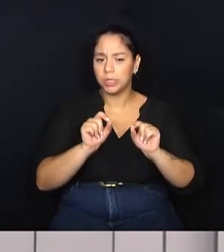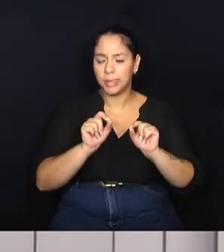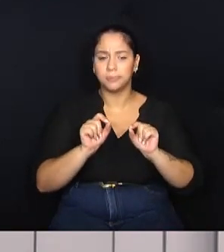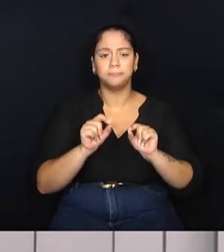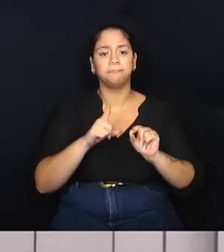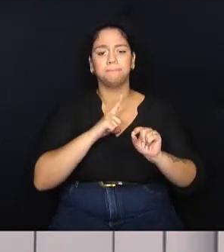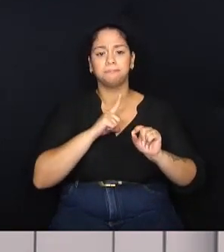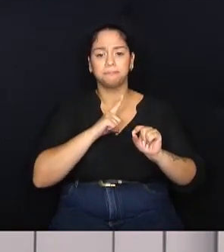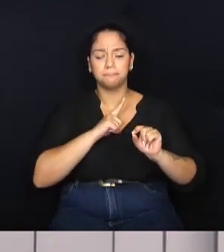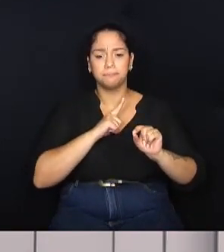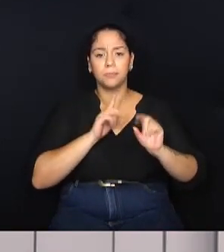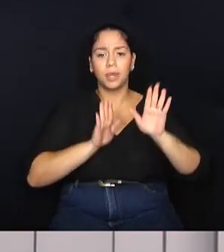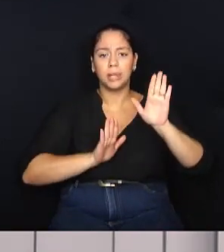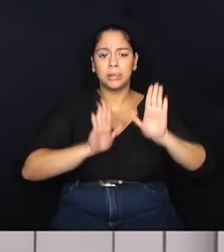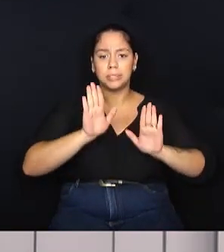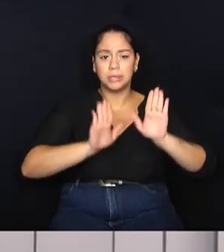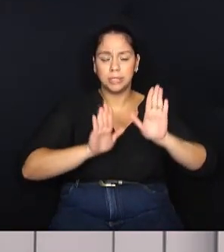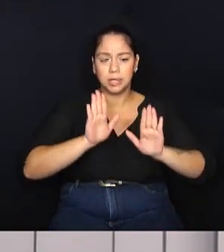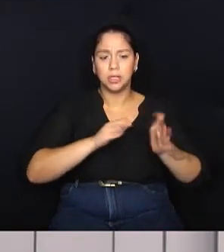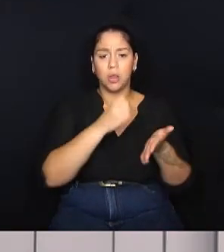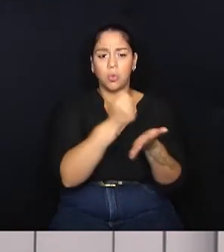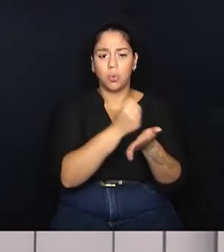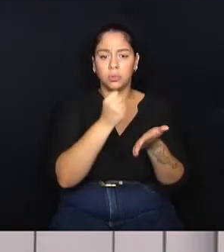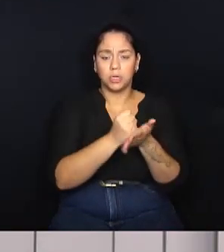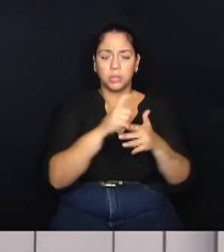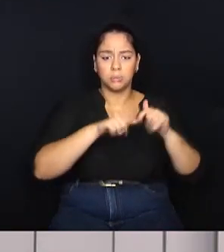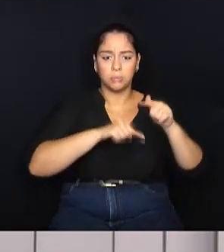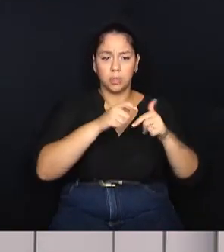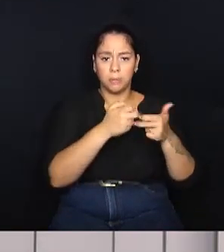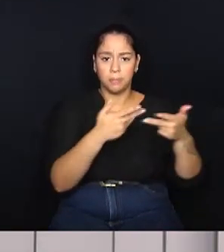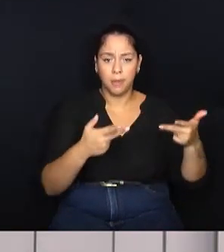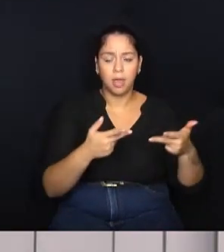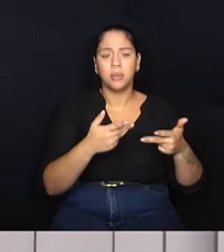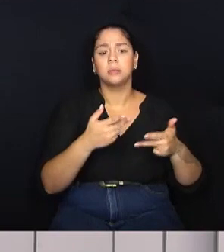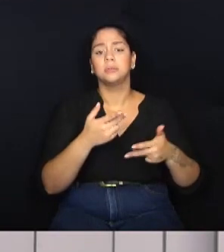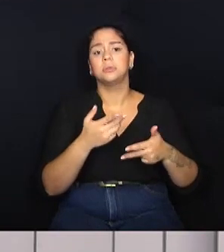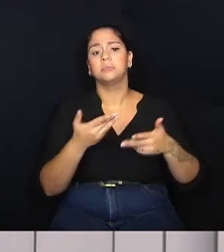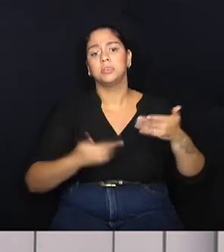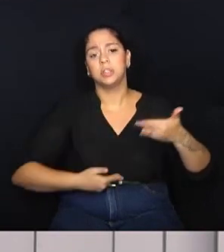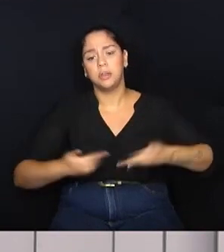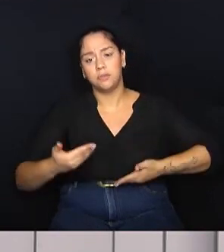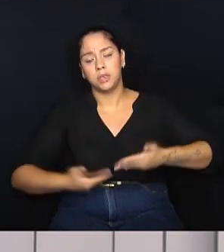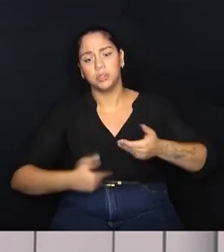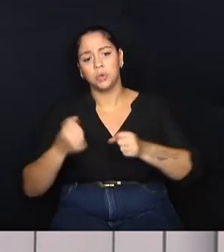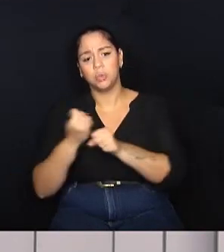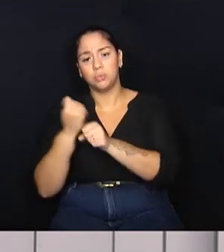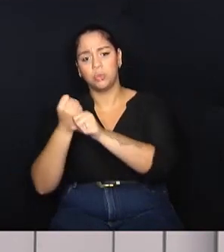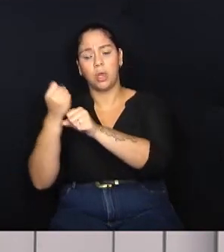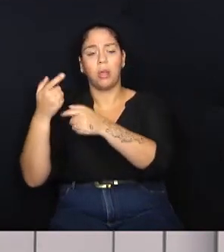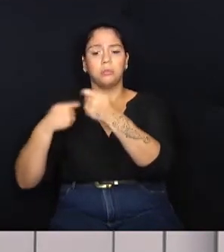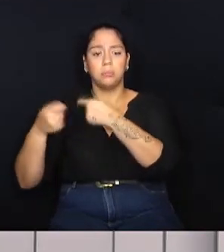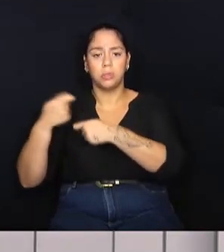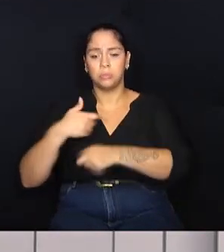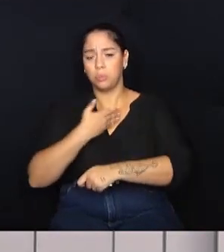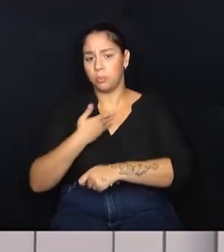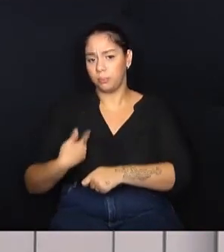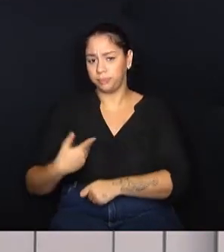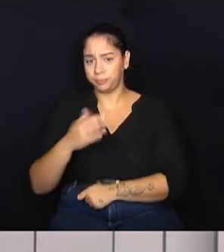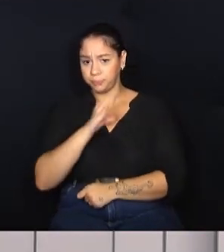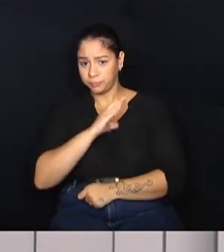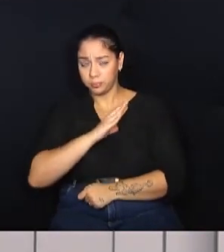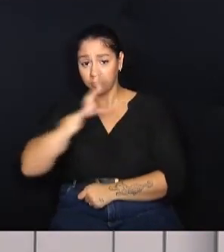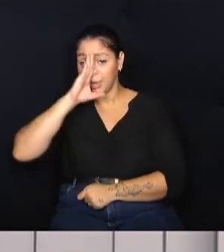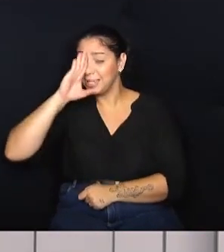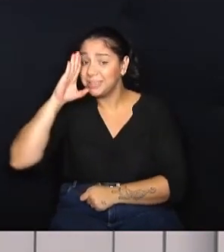licitação sustentável para a contratação de bens, serviços e obras pela administração pública municipal,